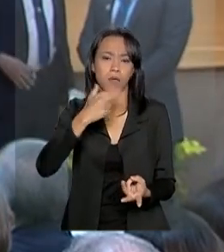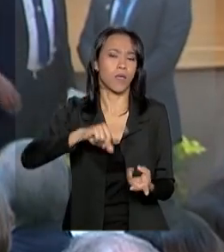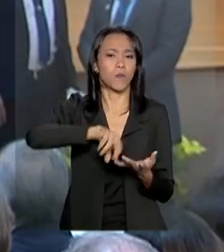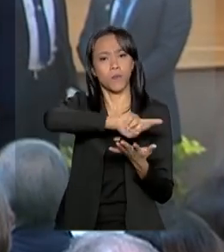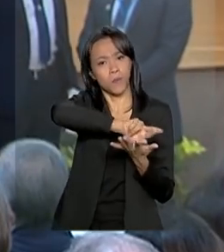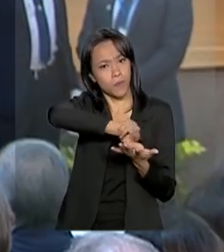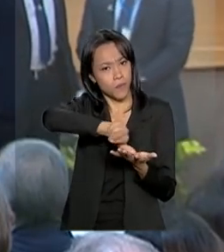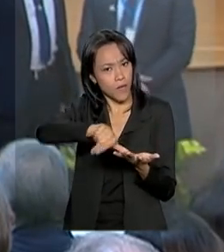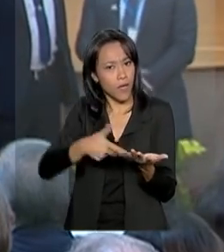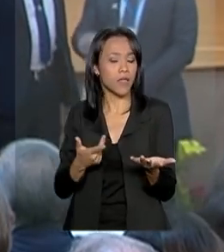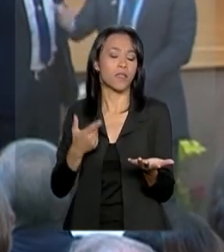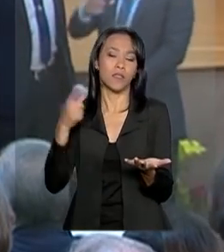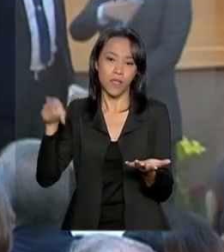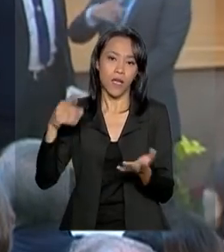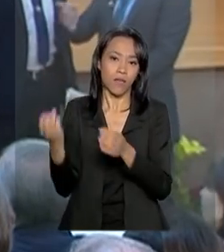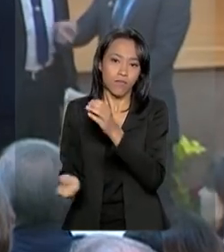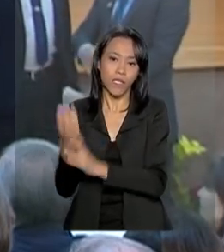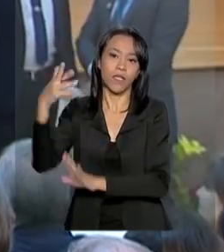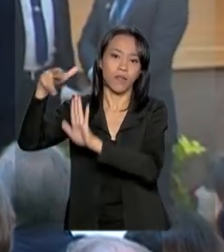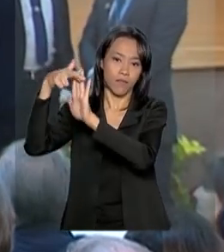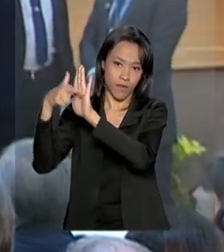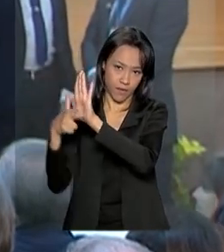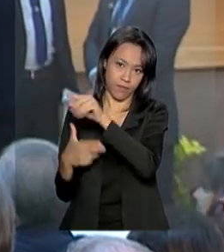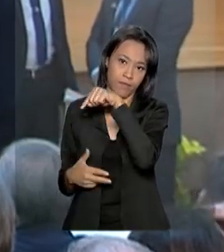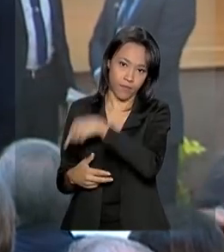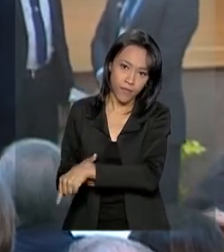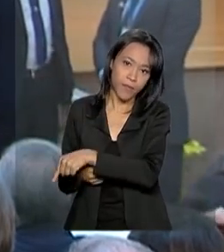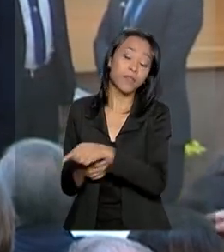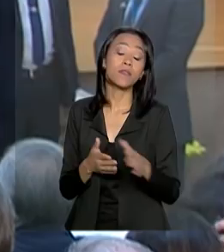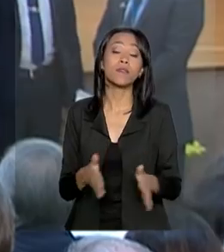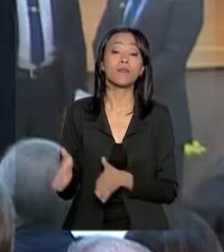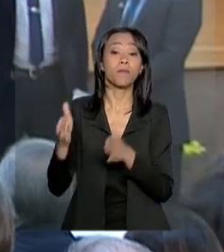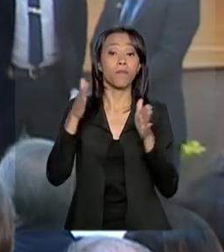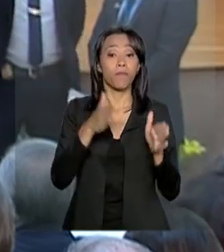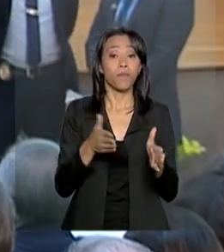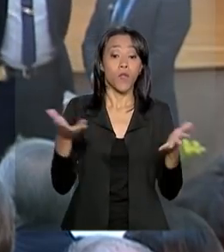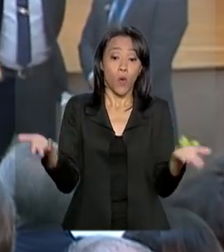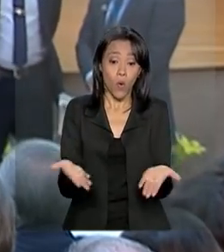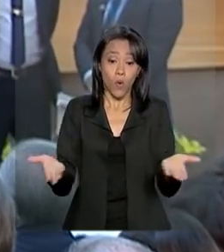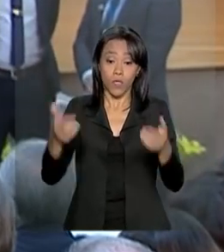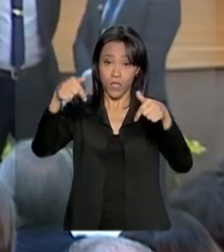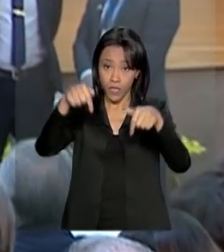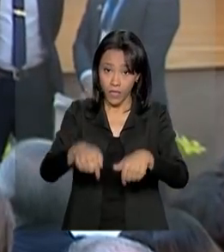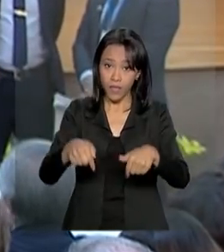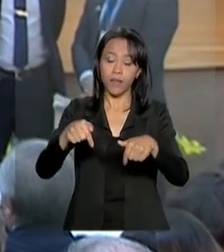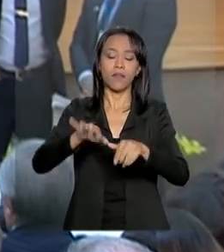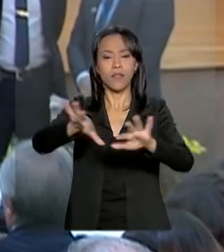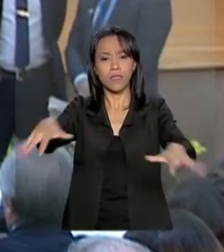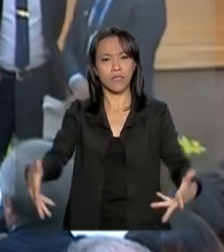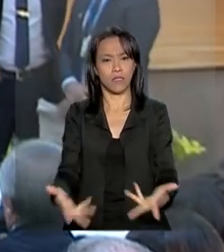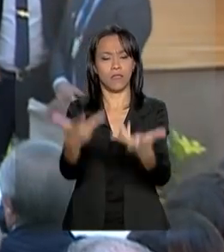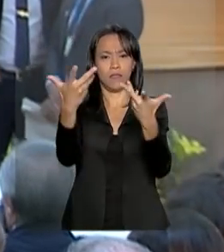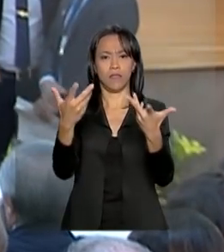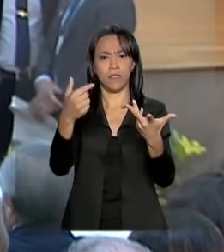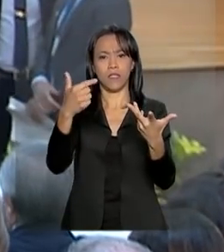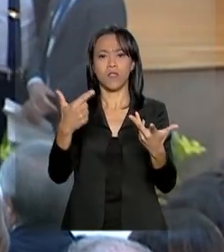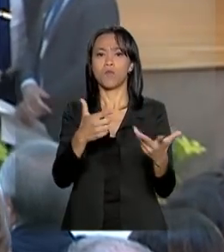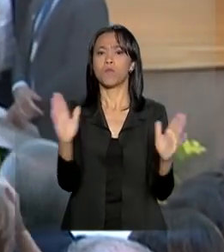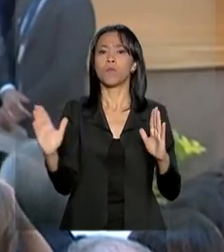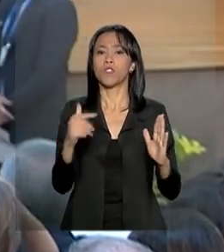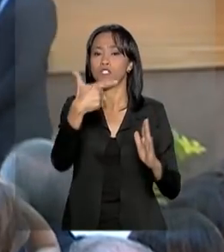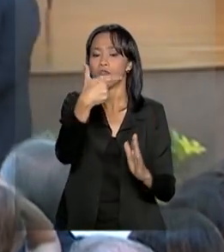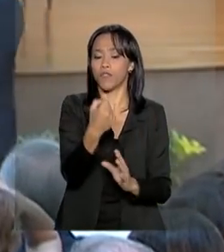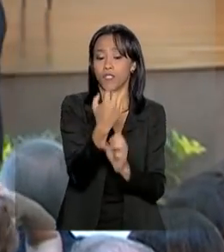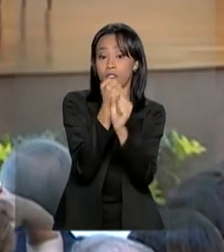algumas das áreas objeto de normatização da agência. Hoje aqui na cerimônia de comemoração de 20 anos